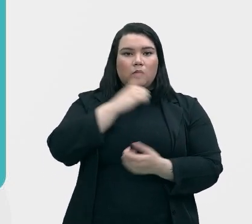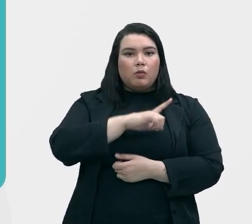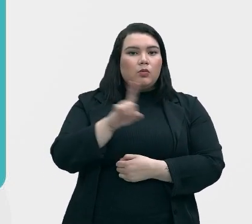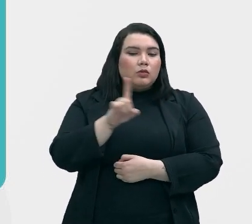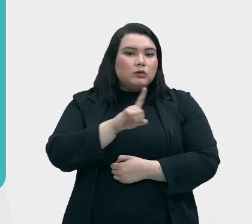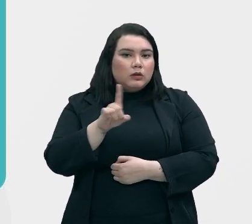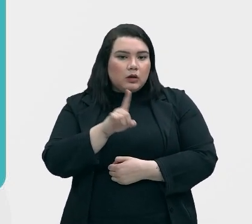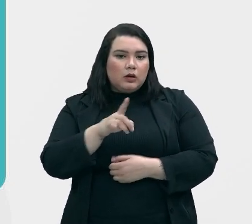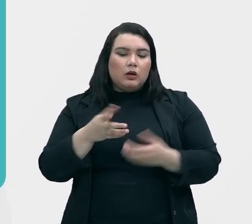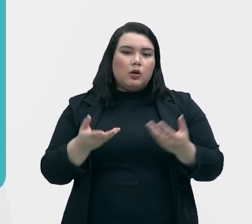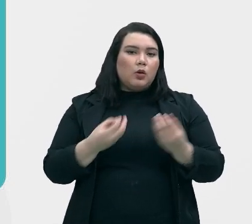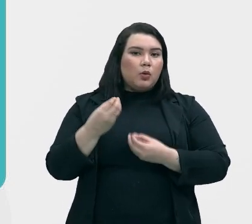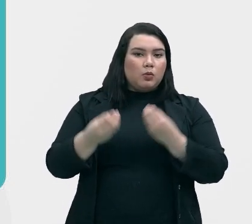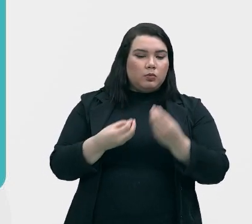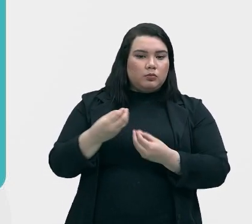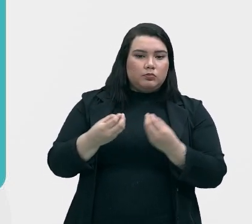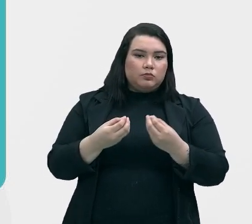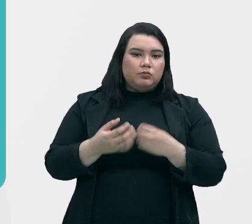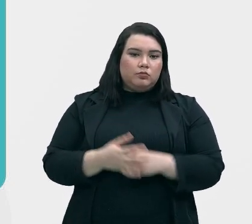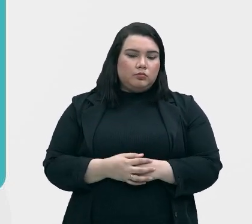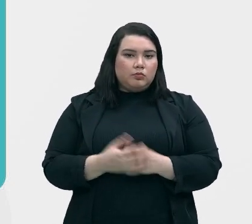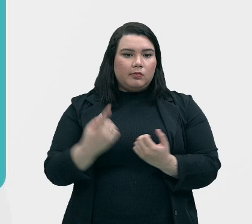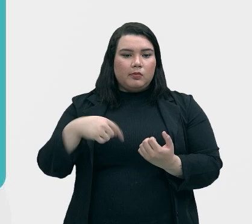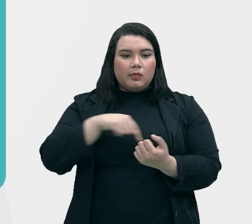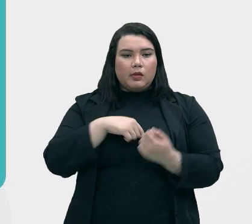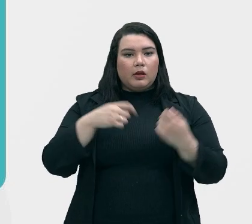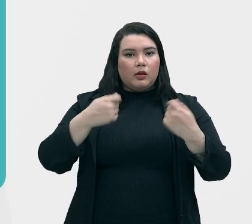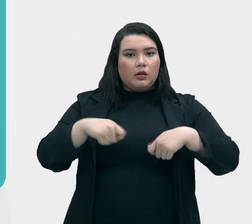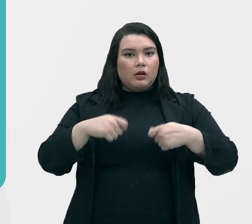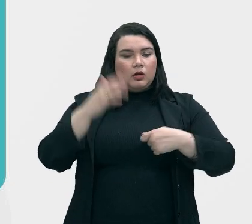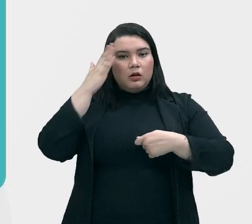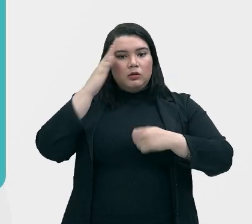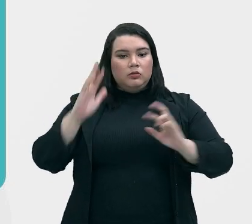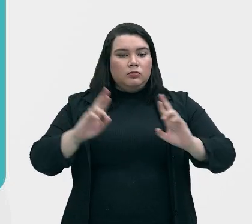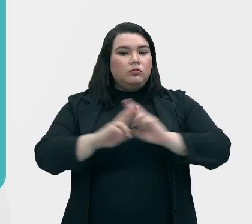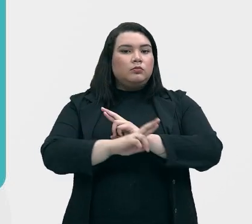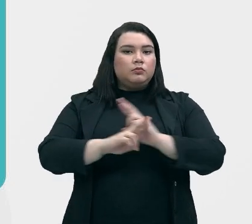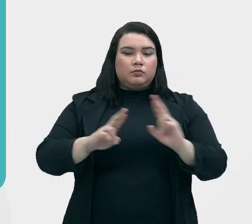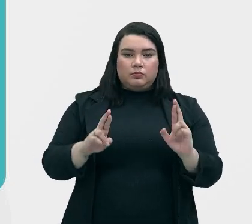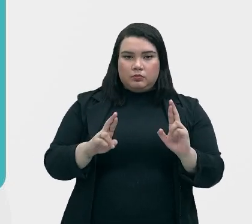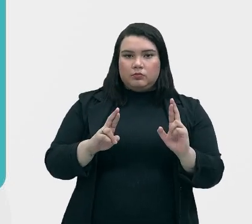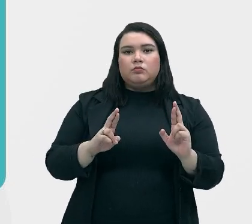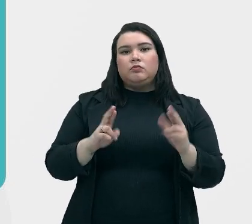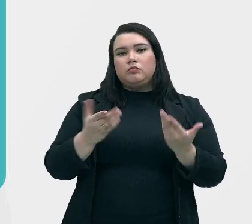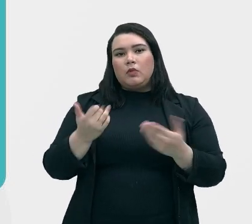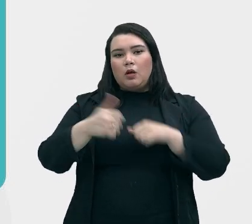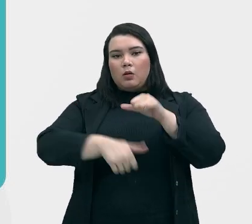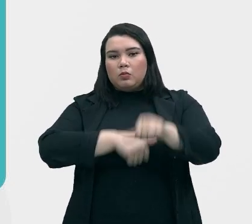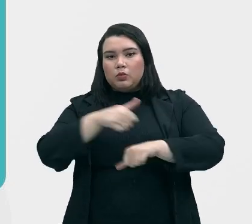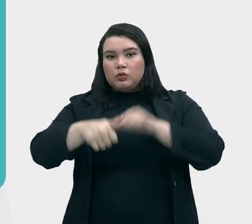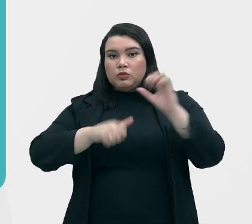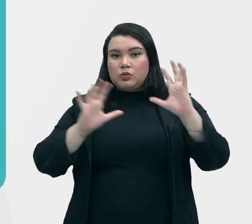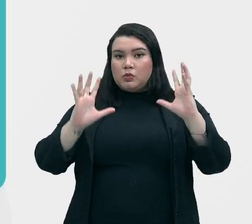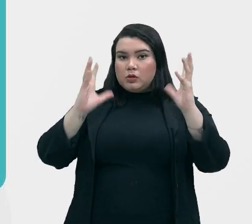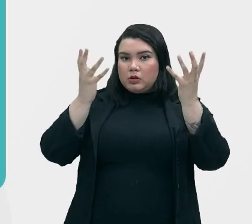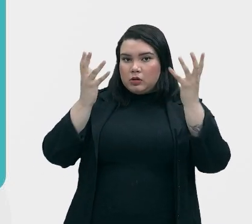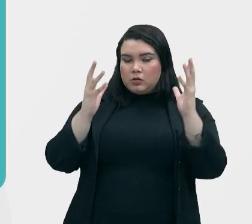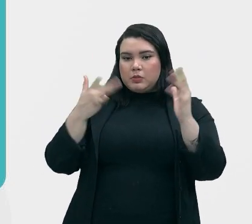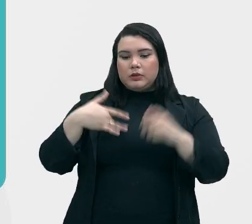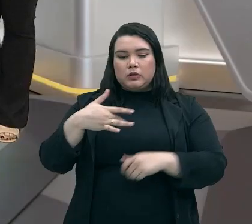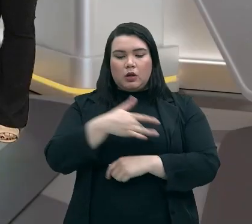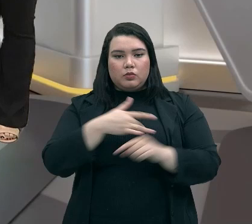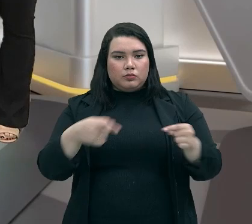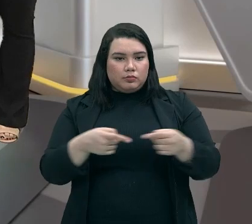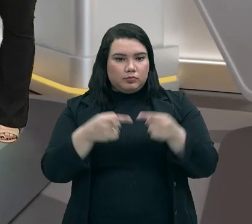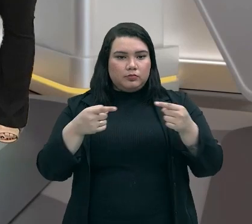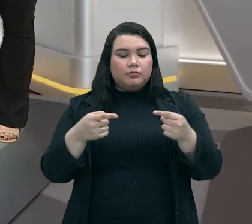né, professora Yara, a gente não relacionar as mudanças climáticas com a nossa saúde. Isso.